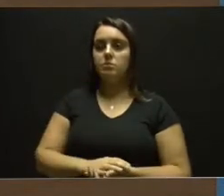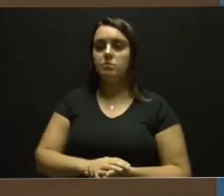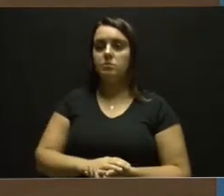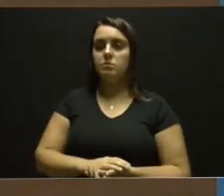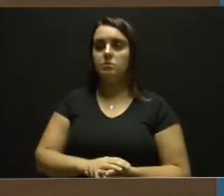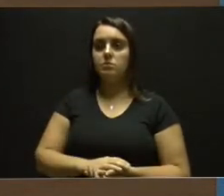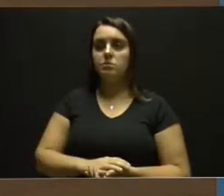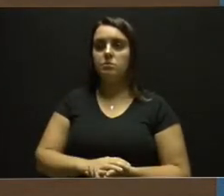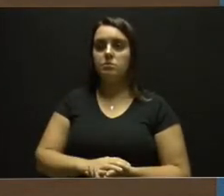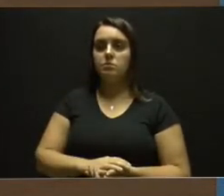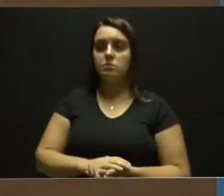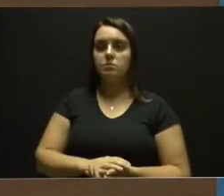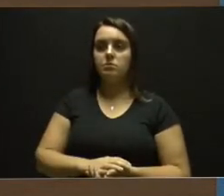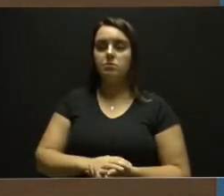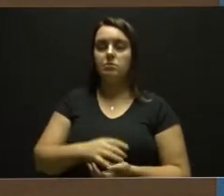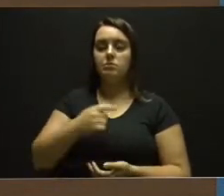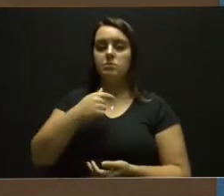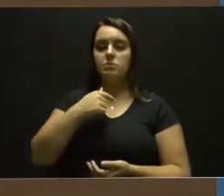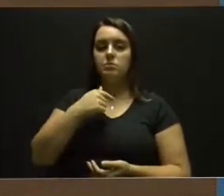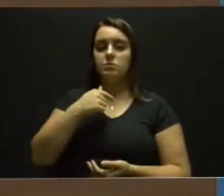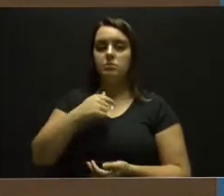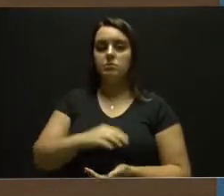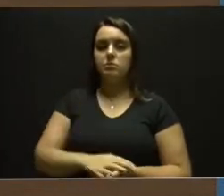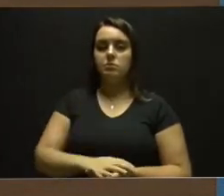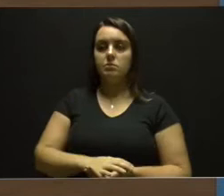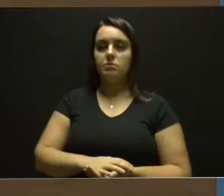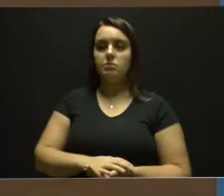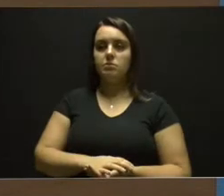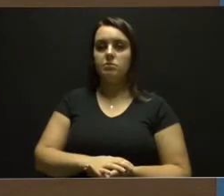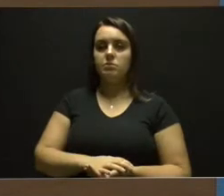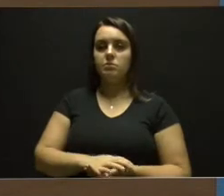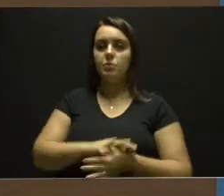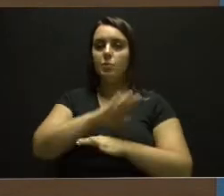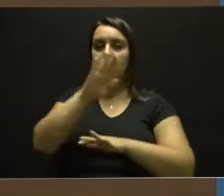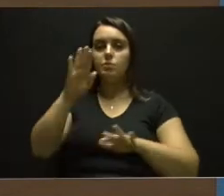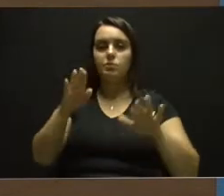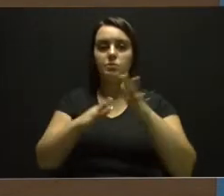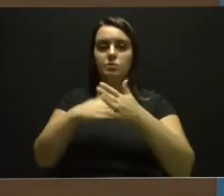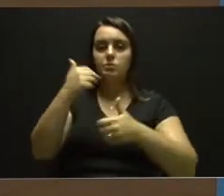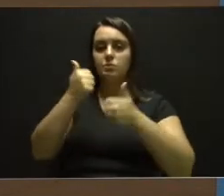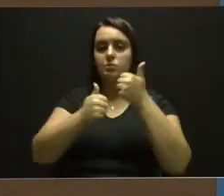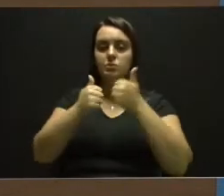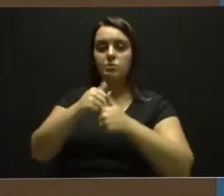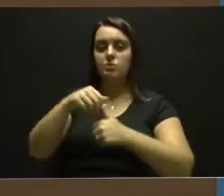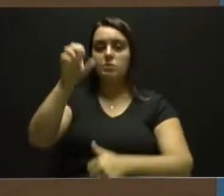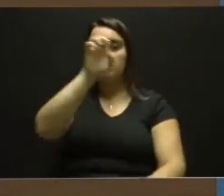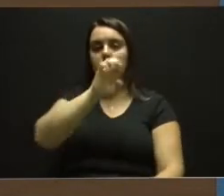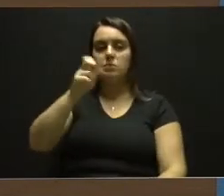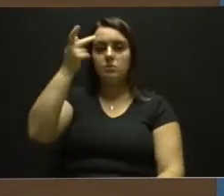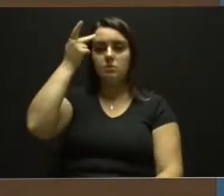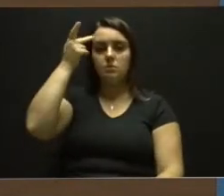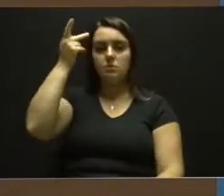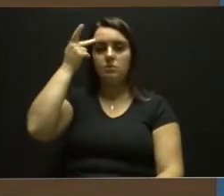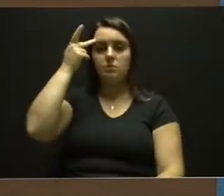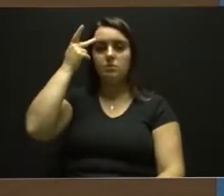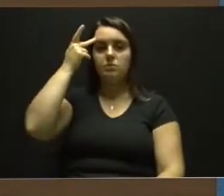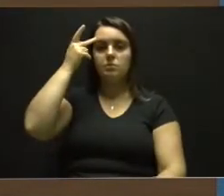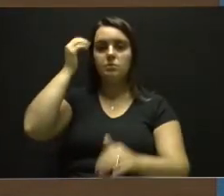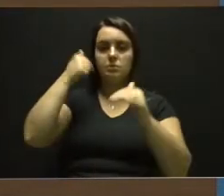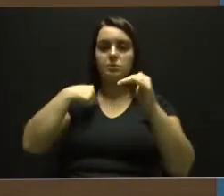feminina e infantil um todo o estado de são paulo ea federação paulista de futebol